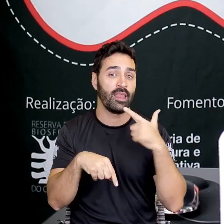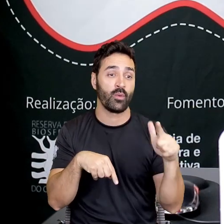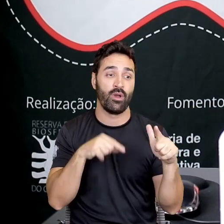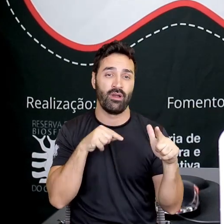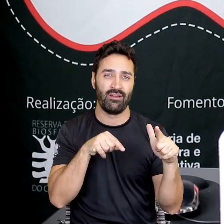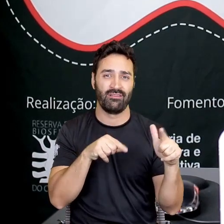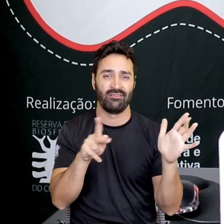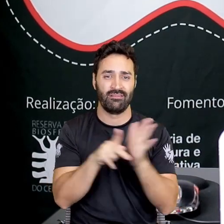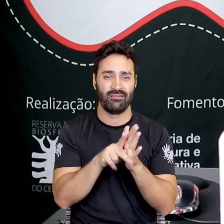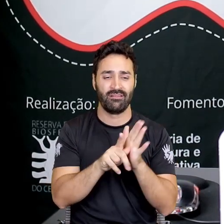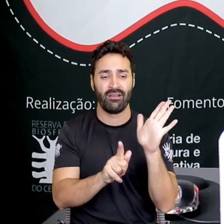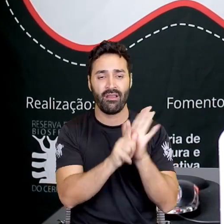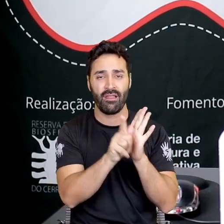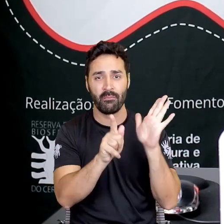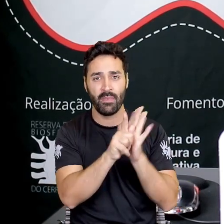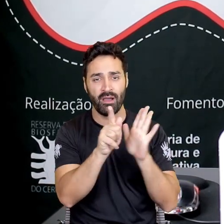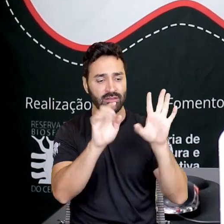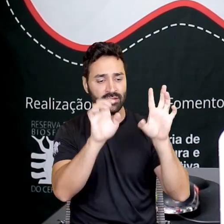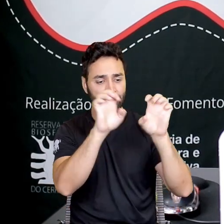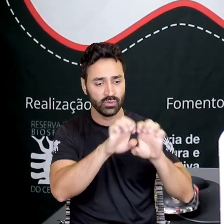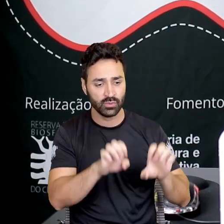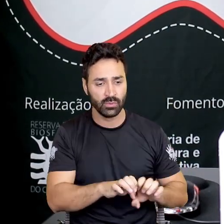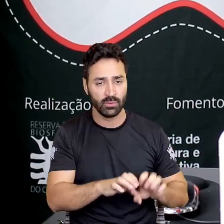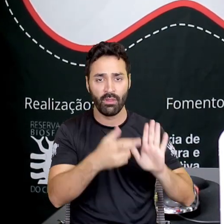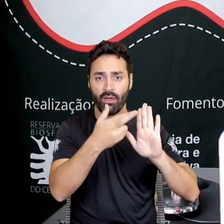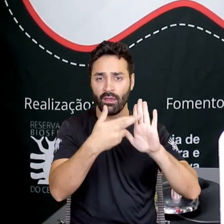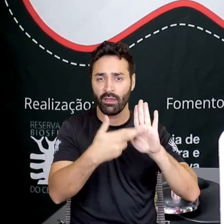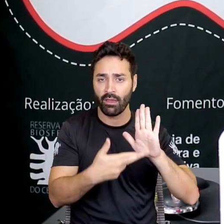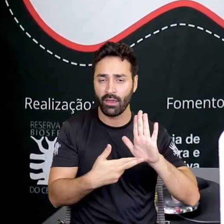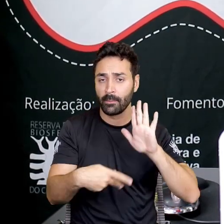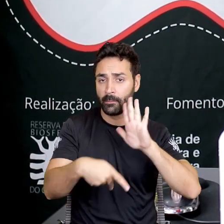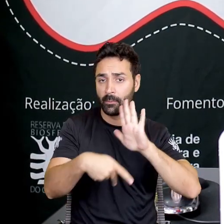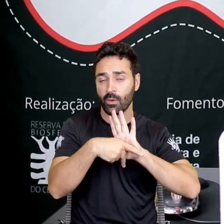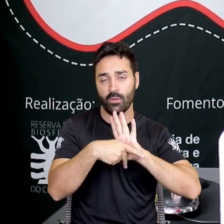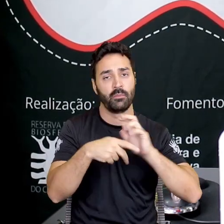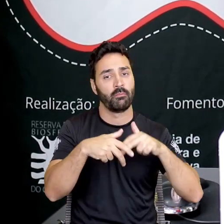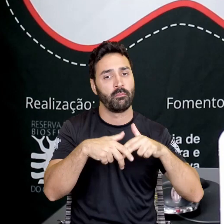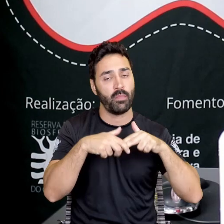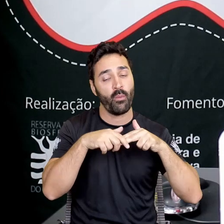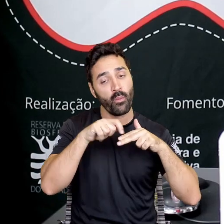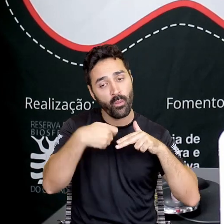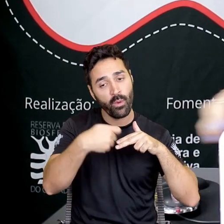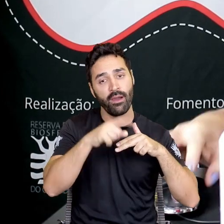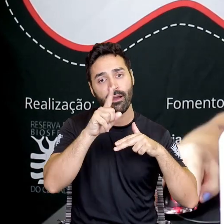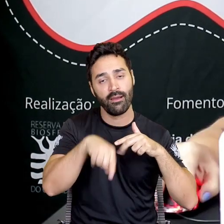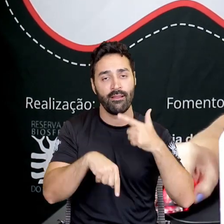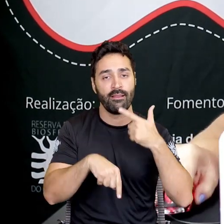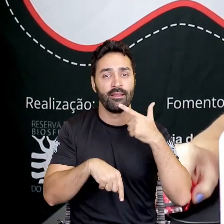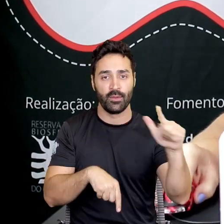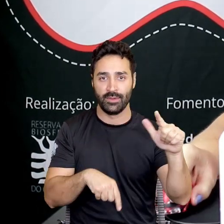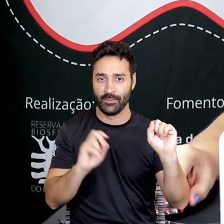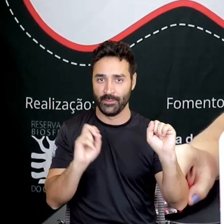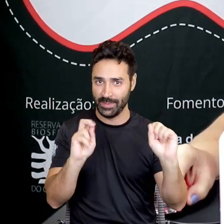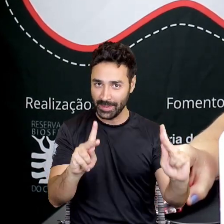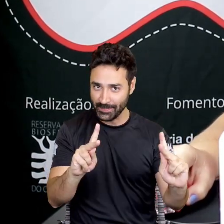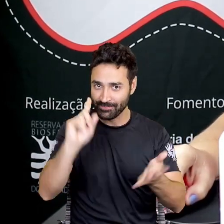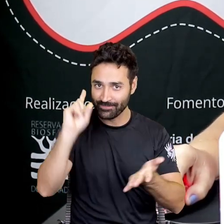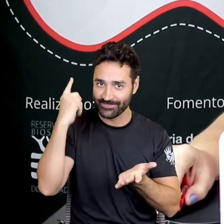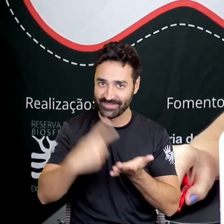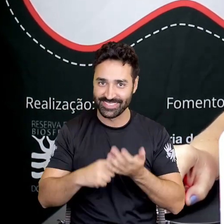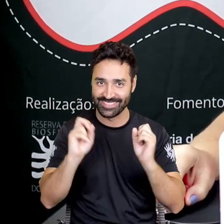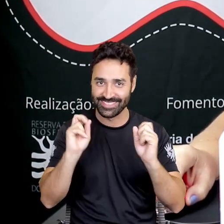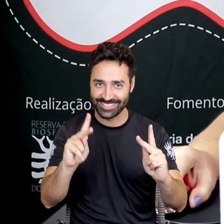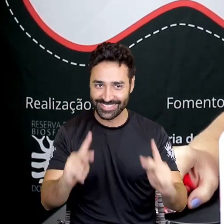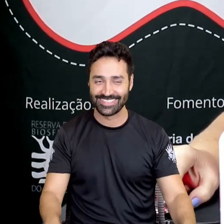tem gramática, ela tem estrutura e a gente vai entender como essa estrutura funciona. Ok? Combinado?